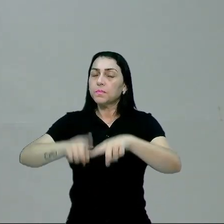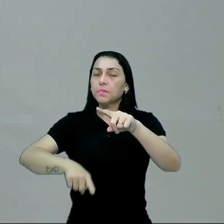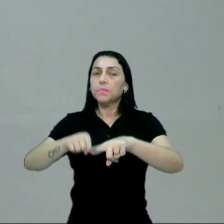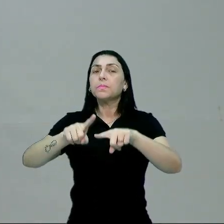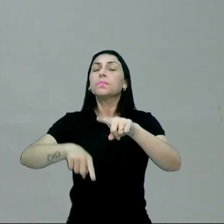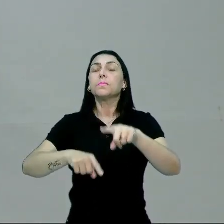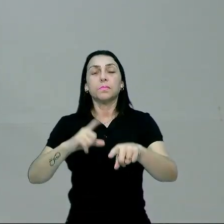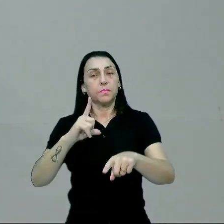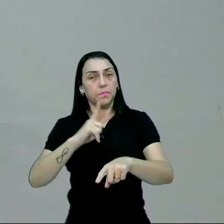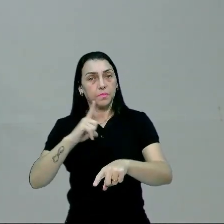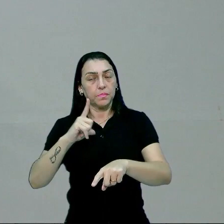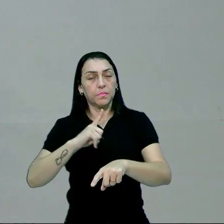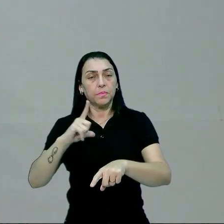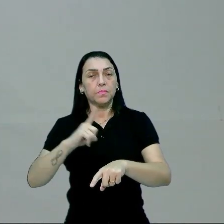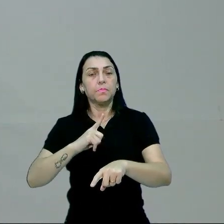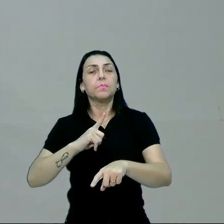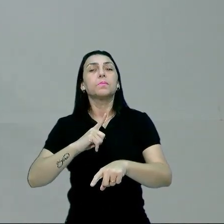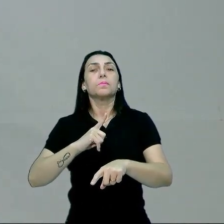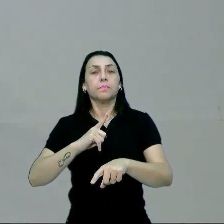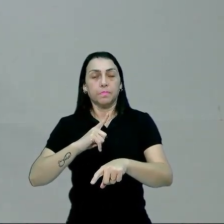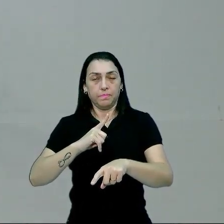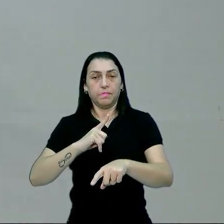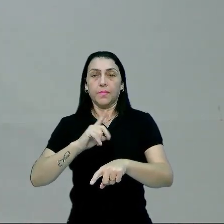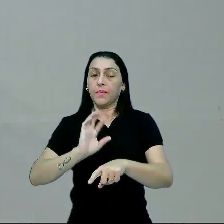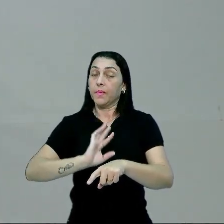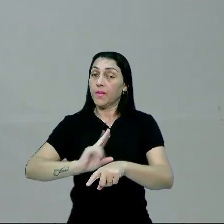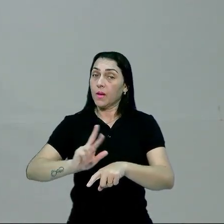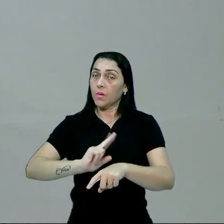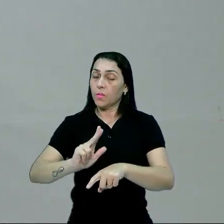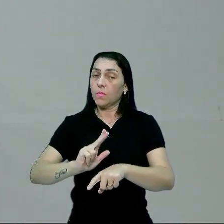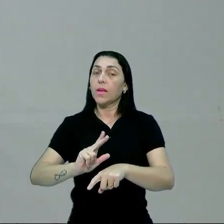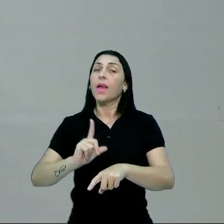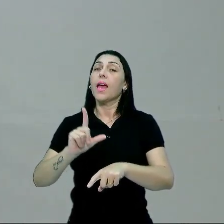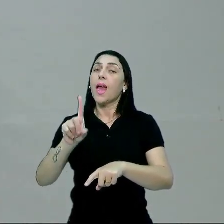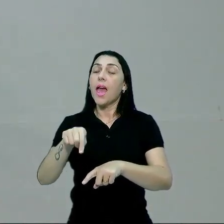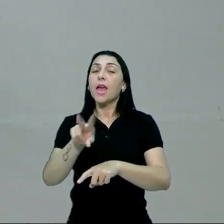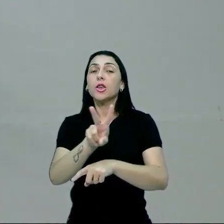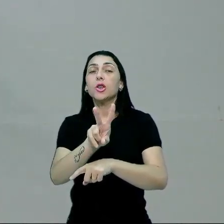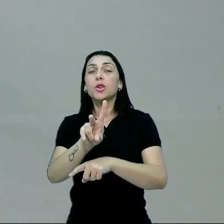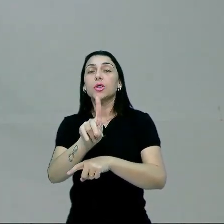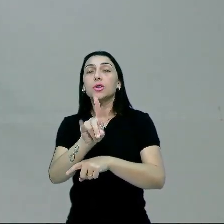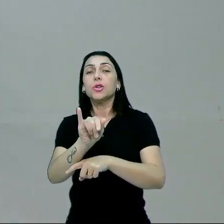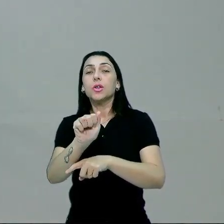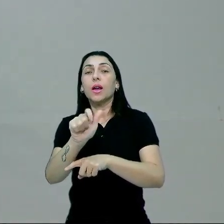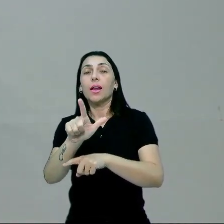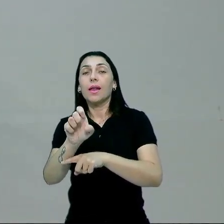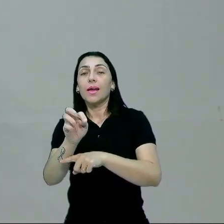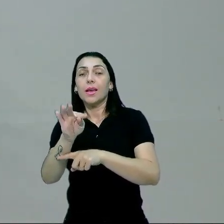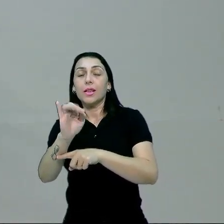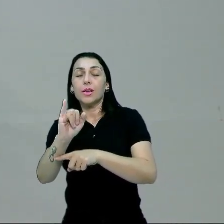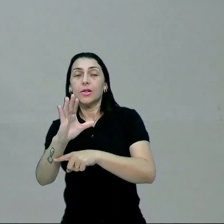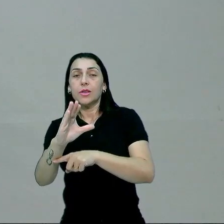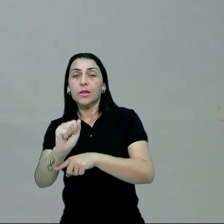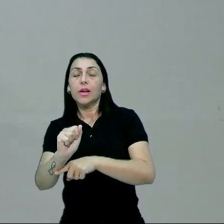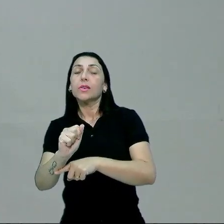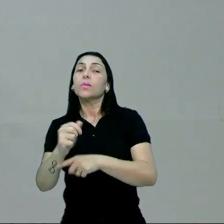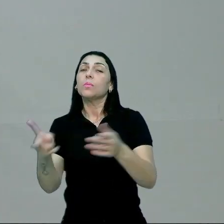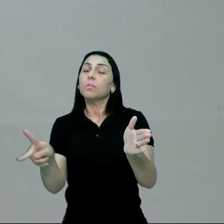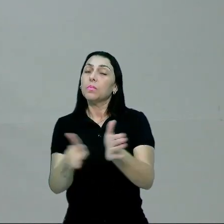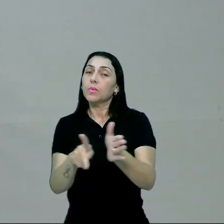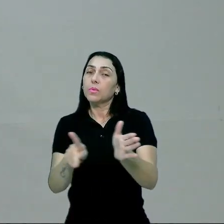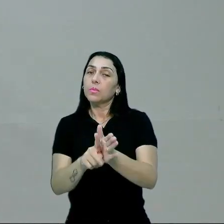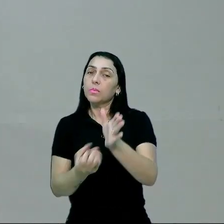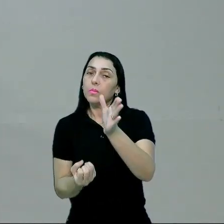estão dadas, elas são definitivas. Não, elas são dialéticas. O próprio modo de produção